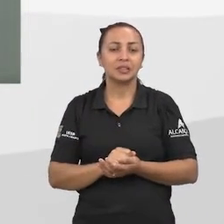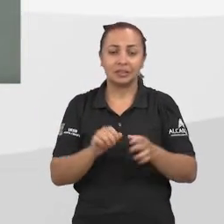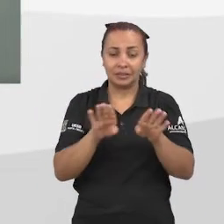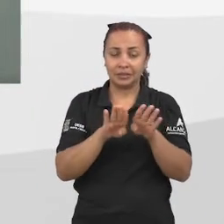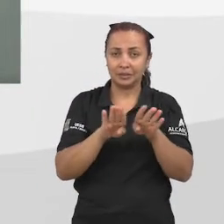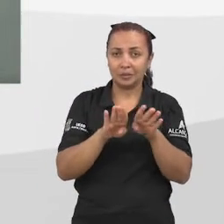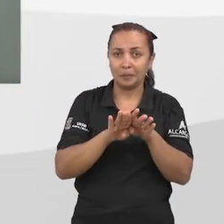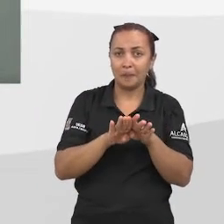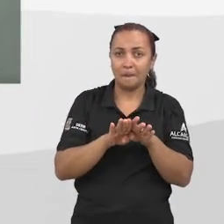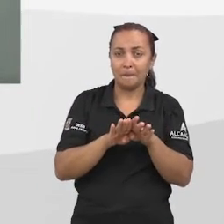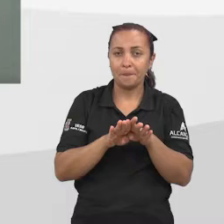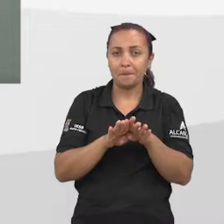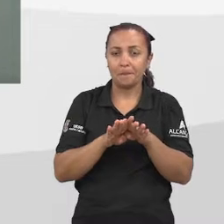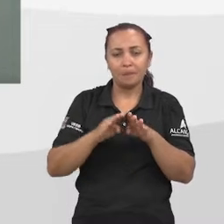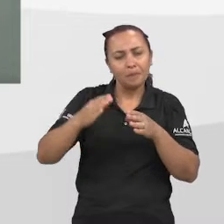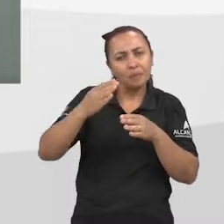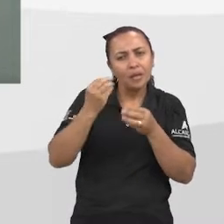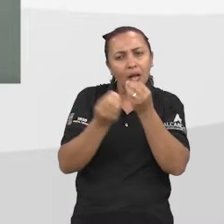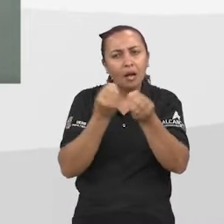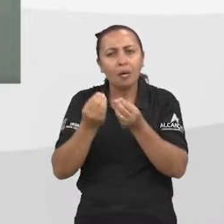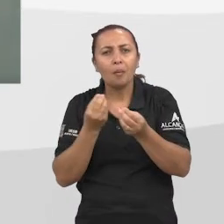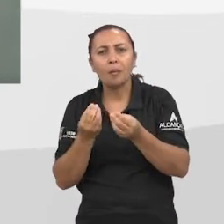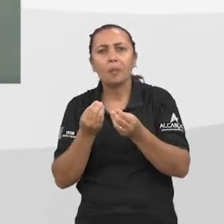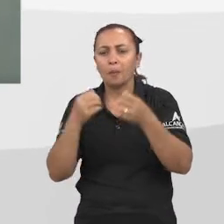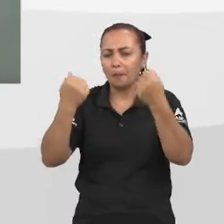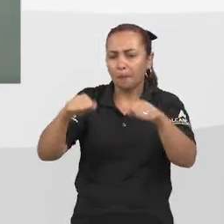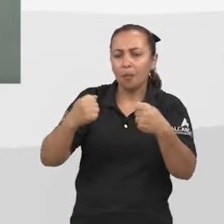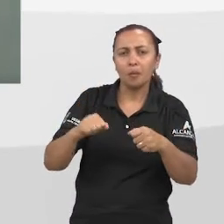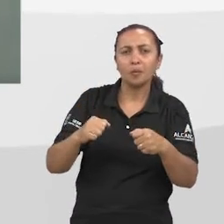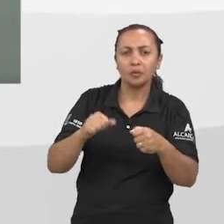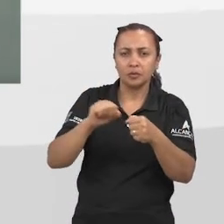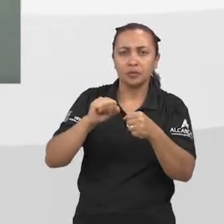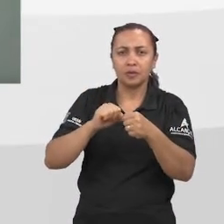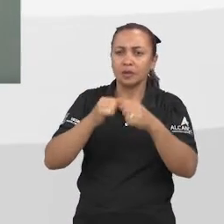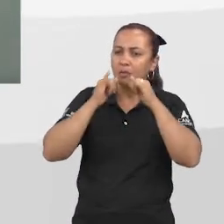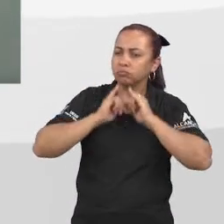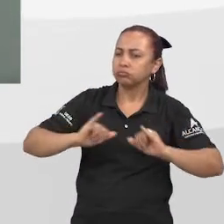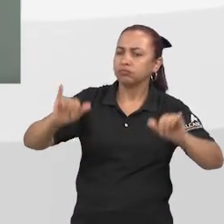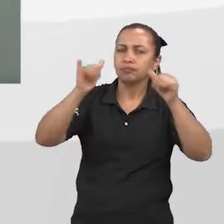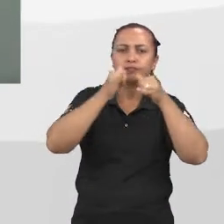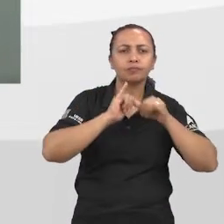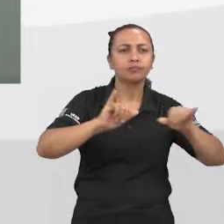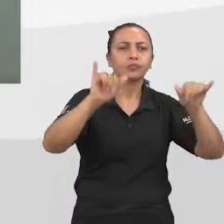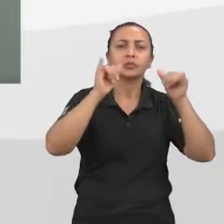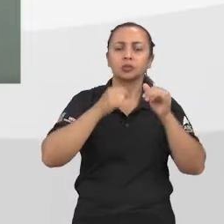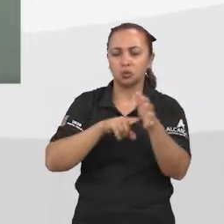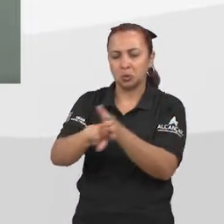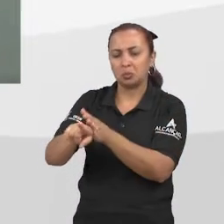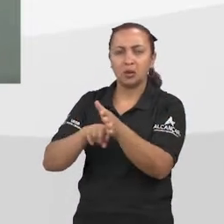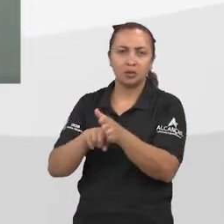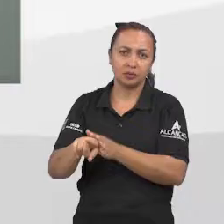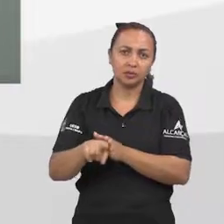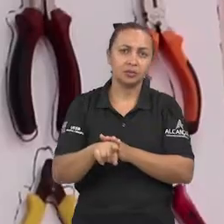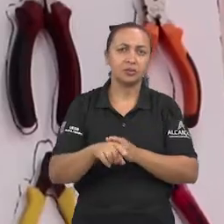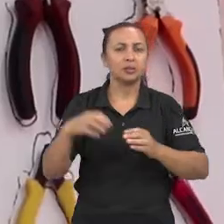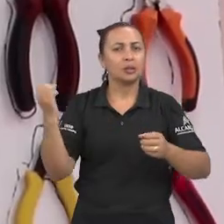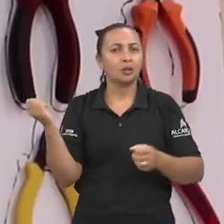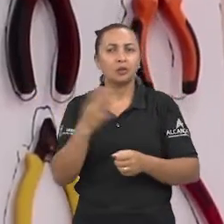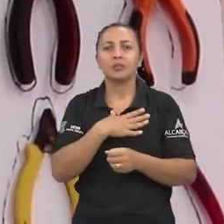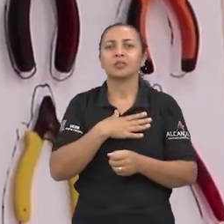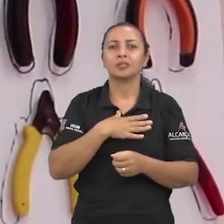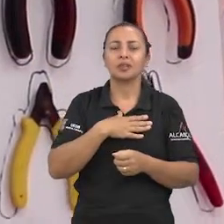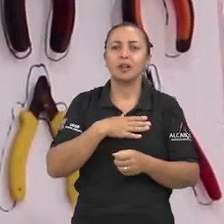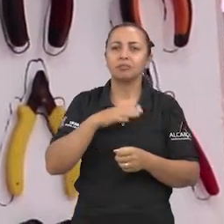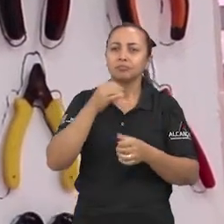ele é um meio para poder fazer divulgação tanto de pesquisa,